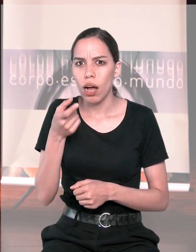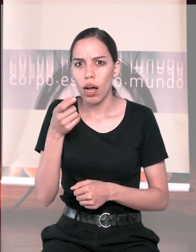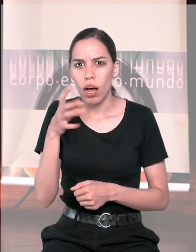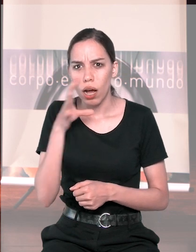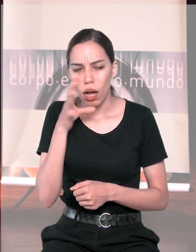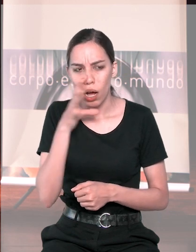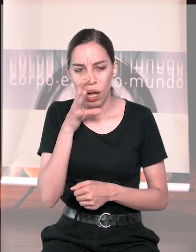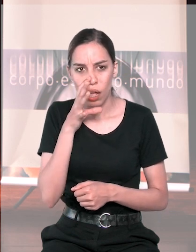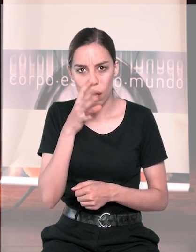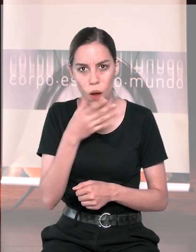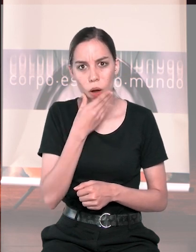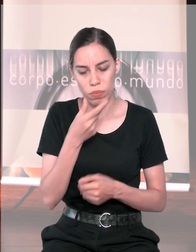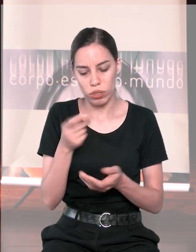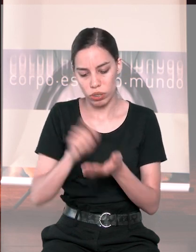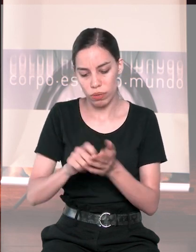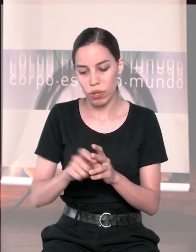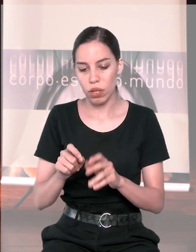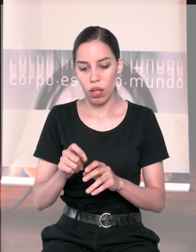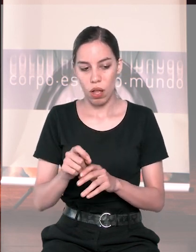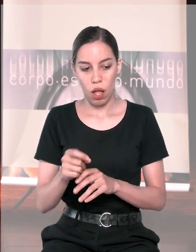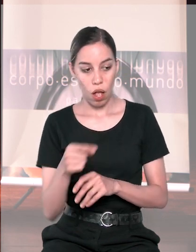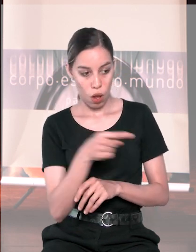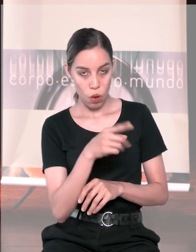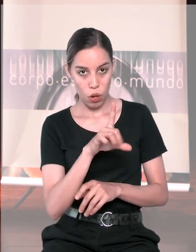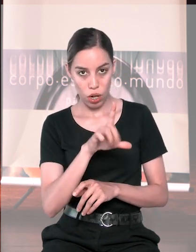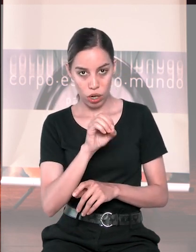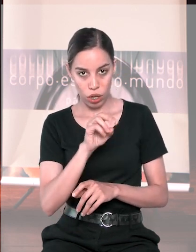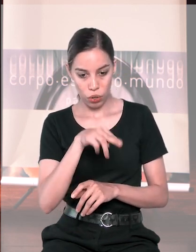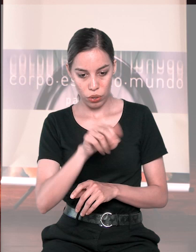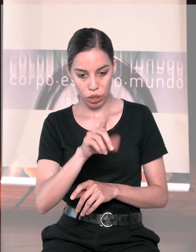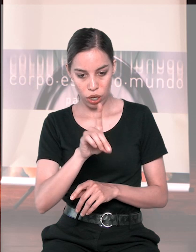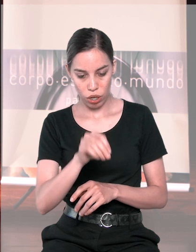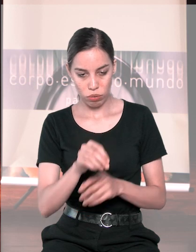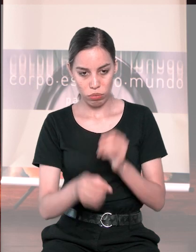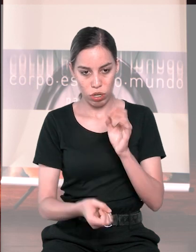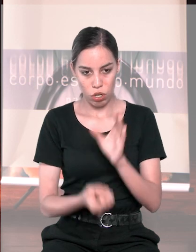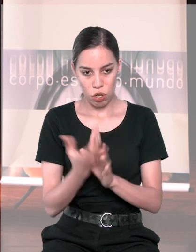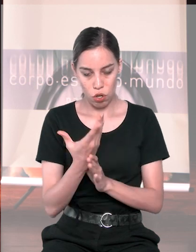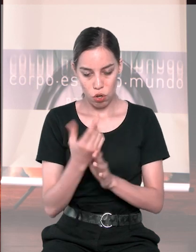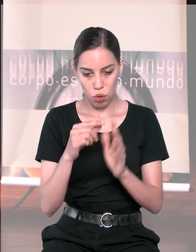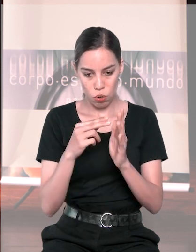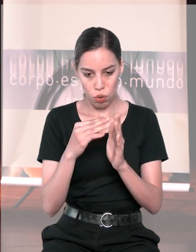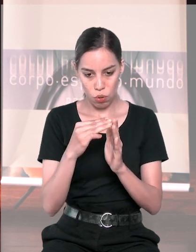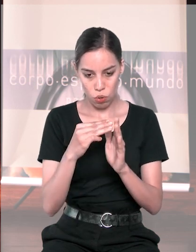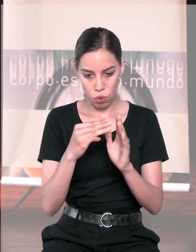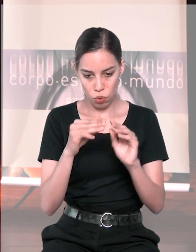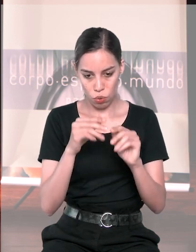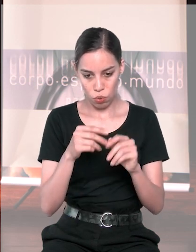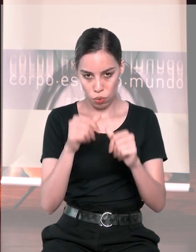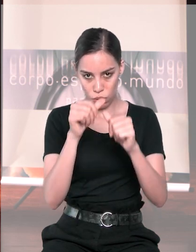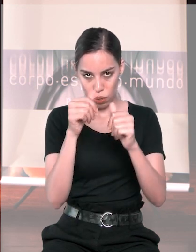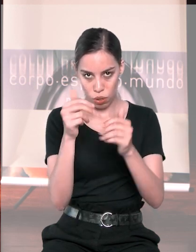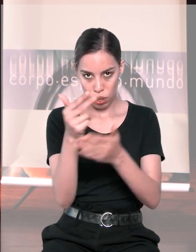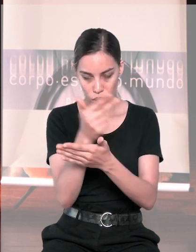Leonardo da Vinci inventou o esboço como método. Muito doido. As pessoas não esboçavam.